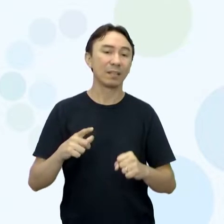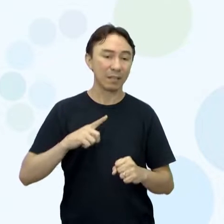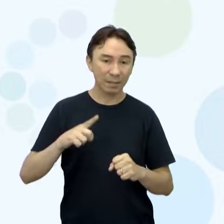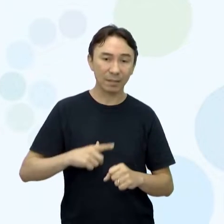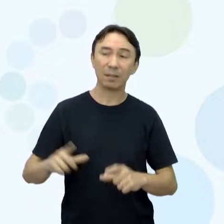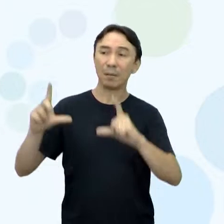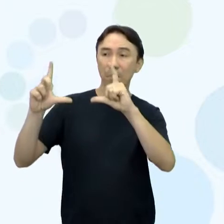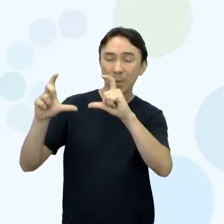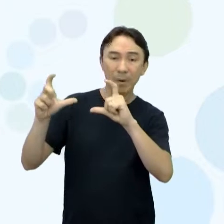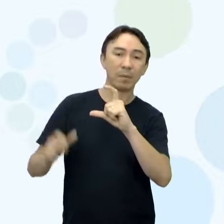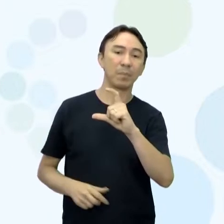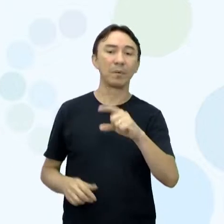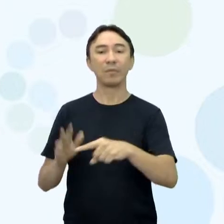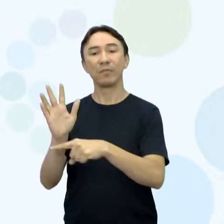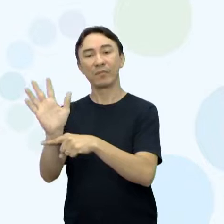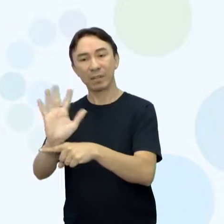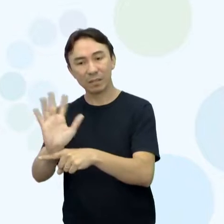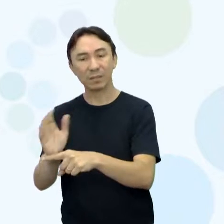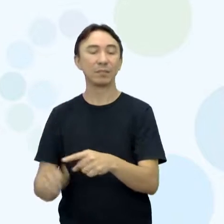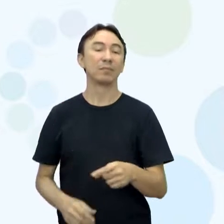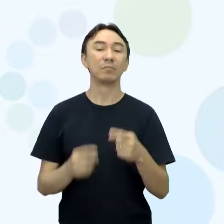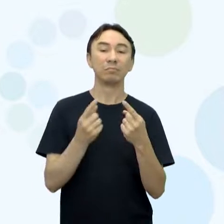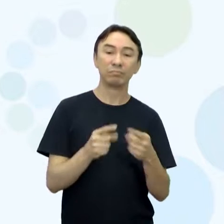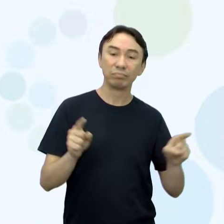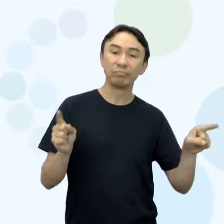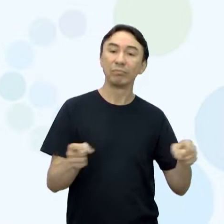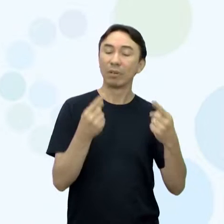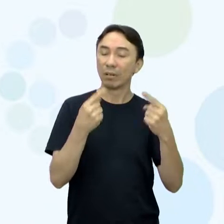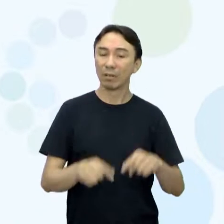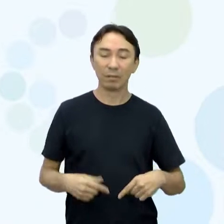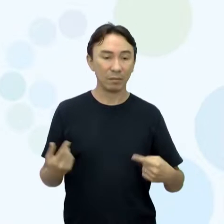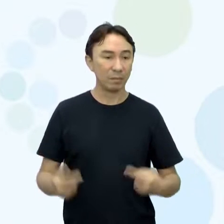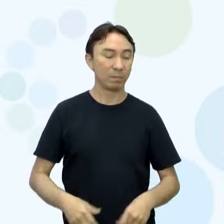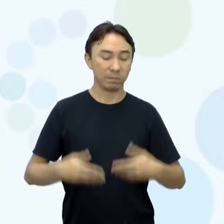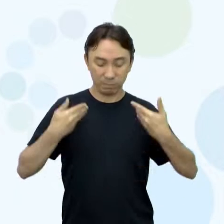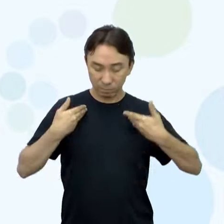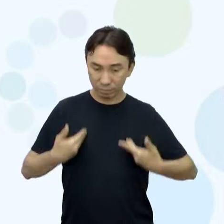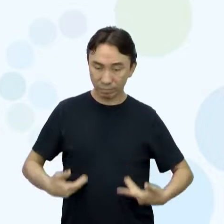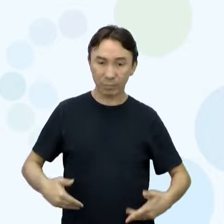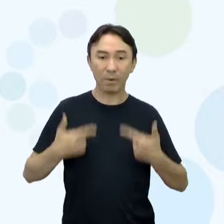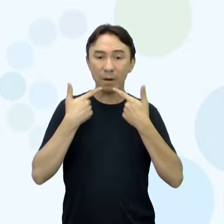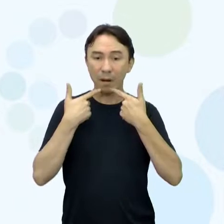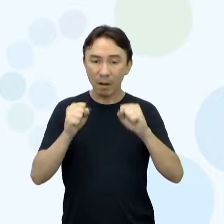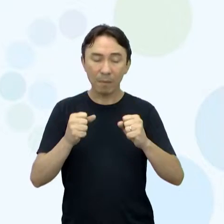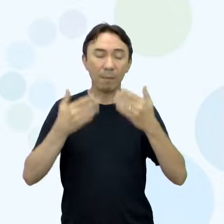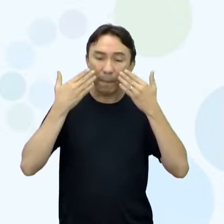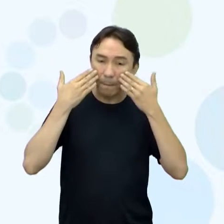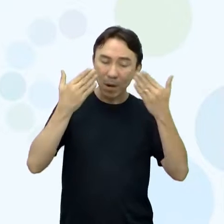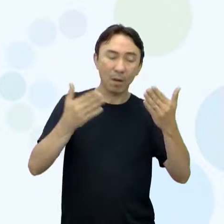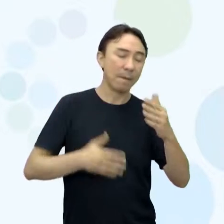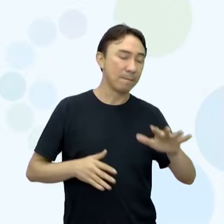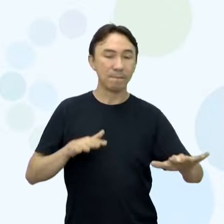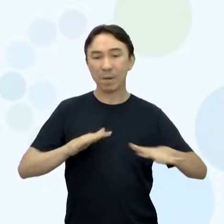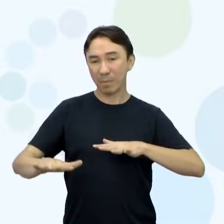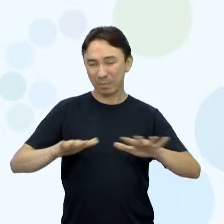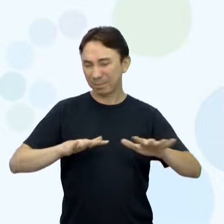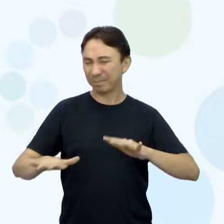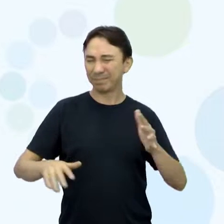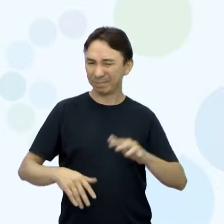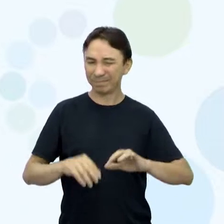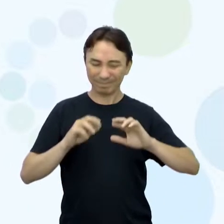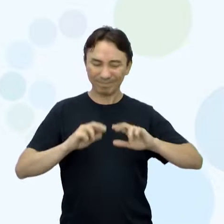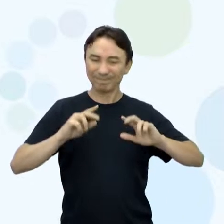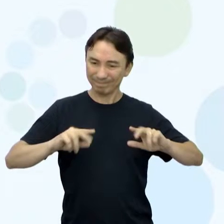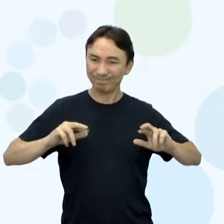e em movimento, música, linguagens corporais e do movimento, entre outras,